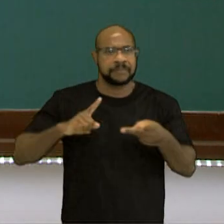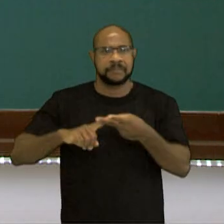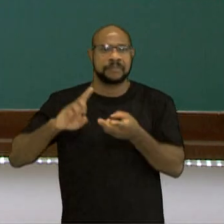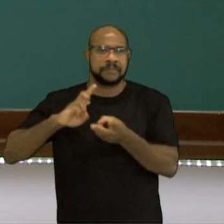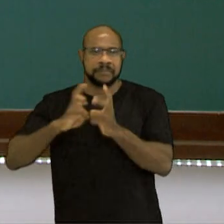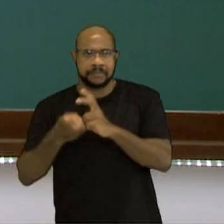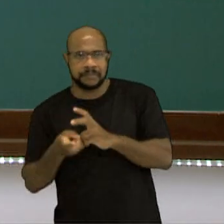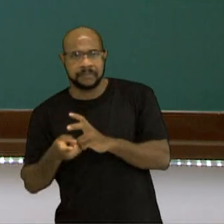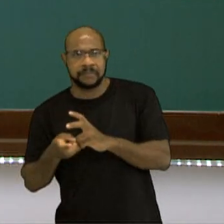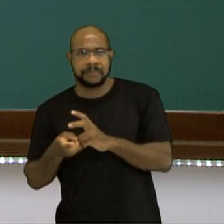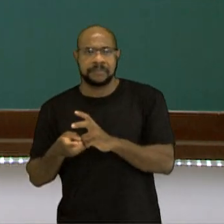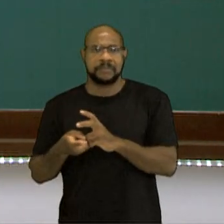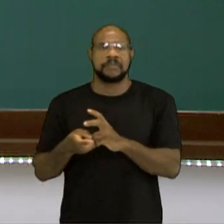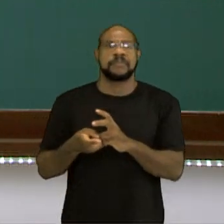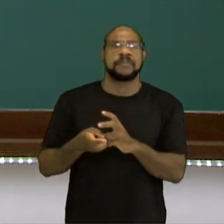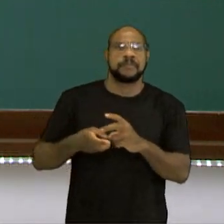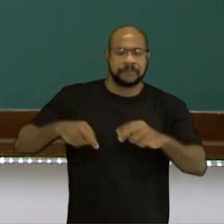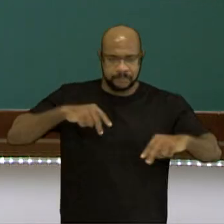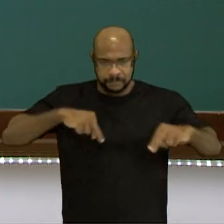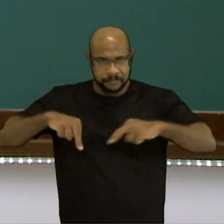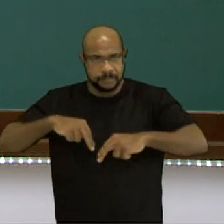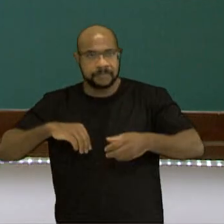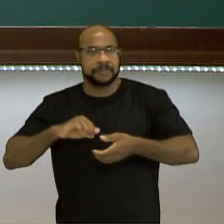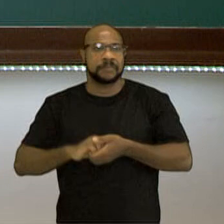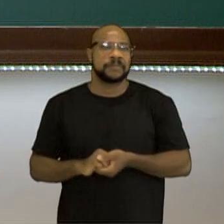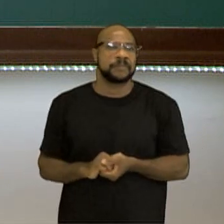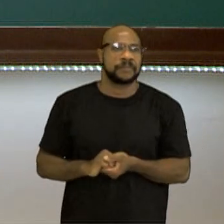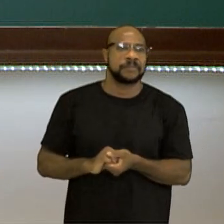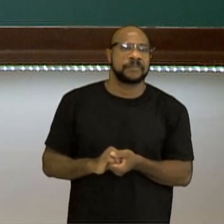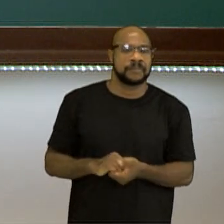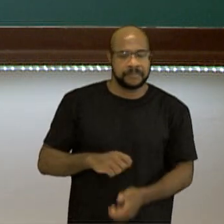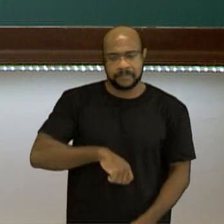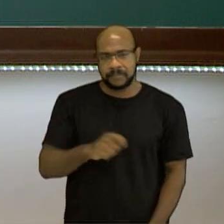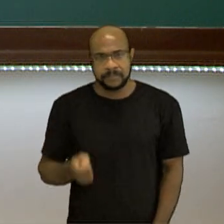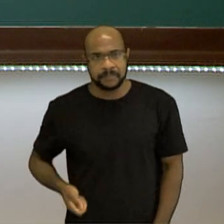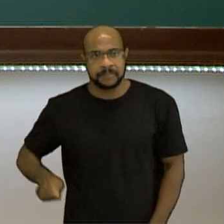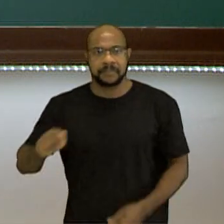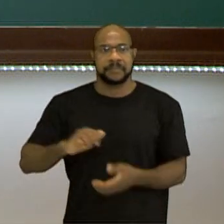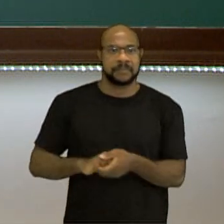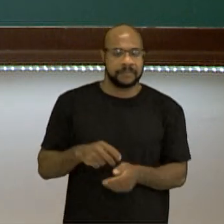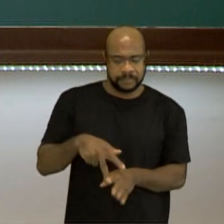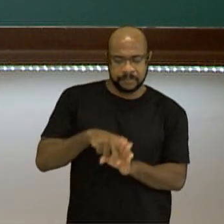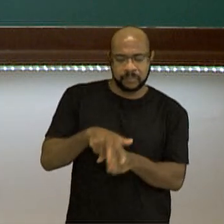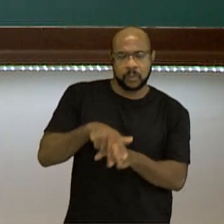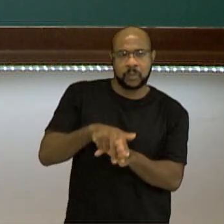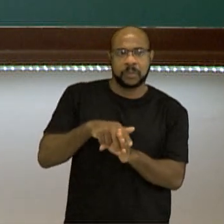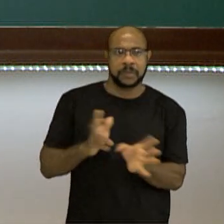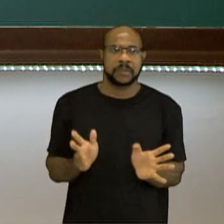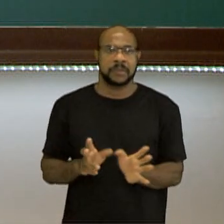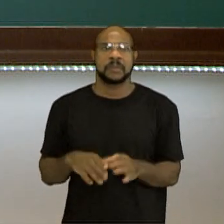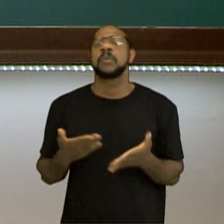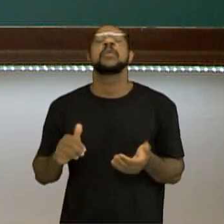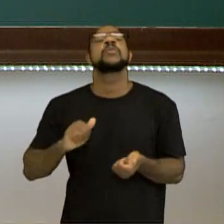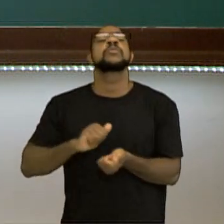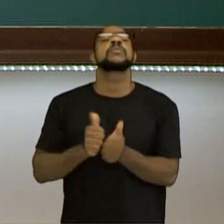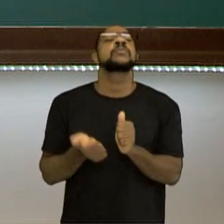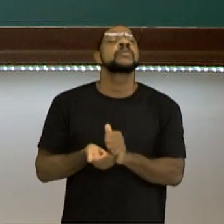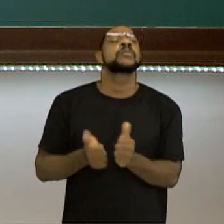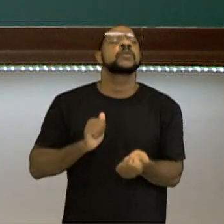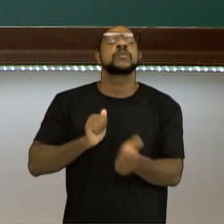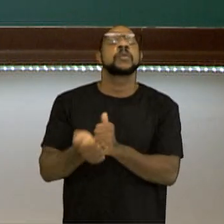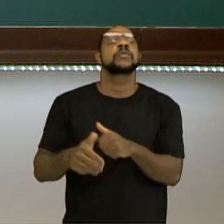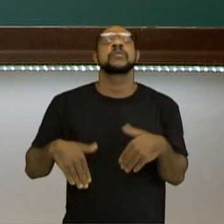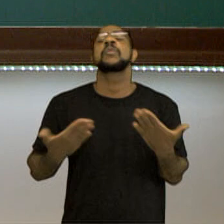tennis, horseback riding. Sempre melhorando o vocabulário, sempre aumentando. Vai fazendo uma